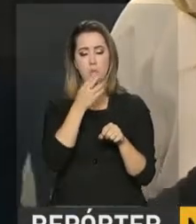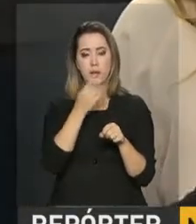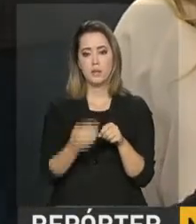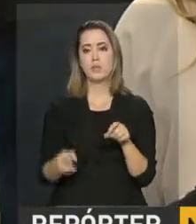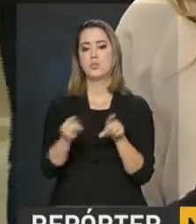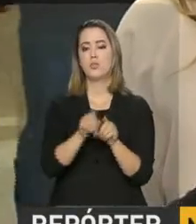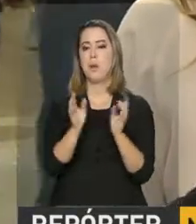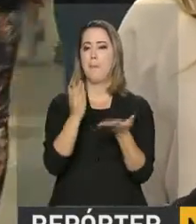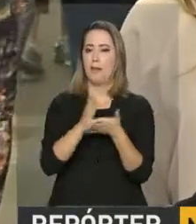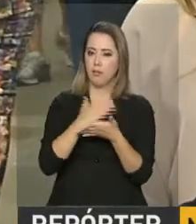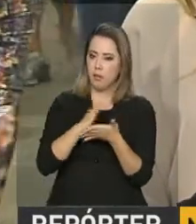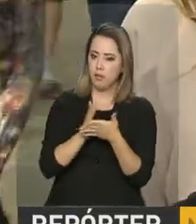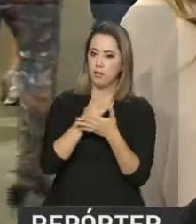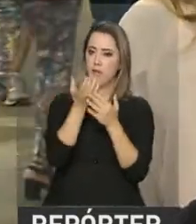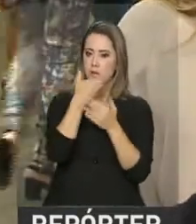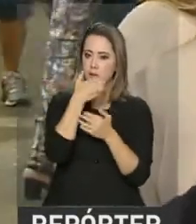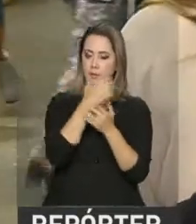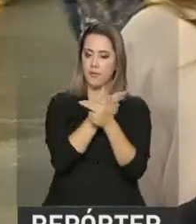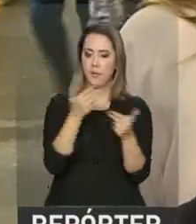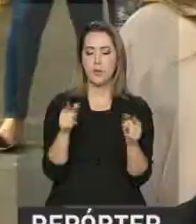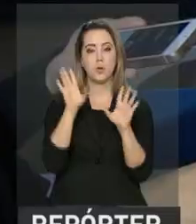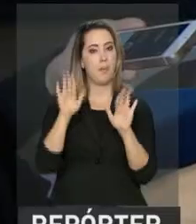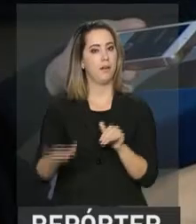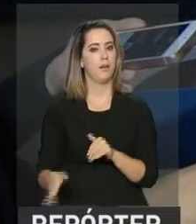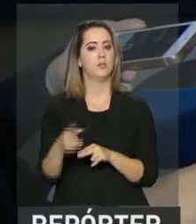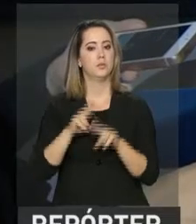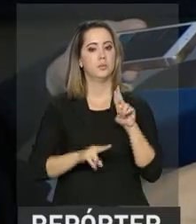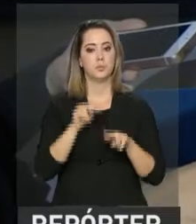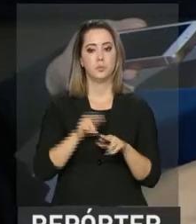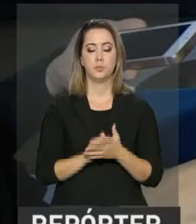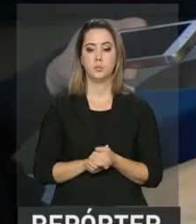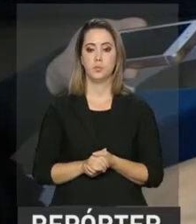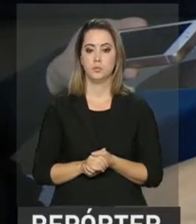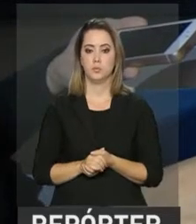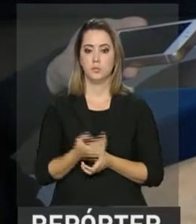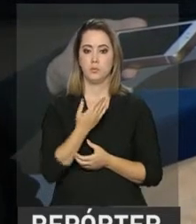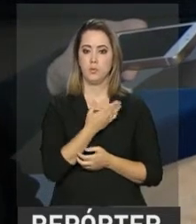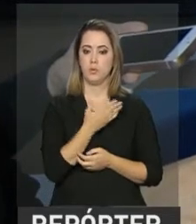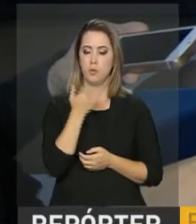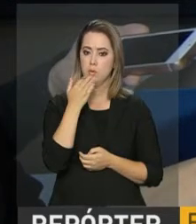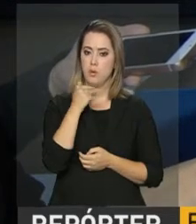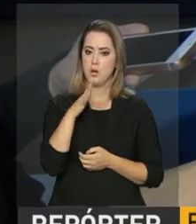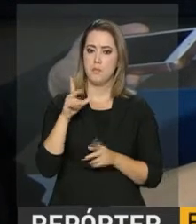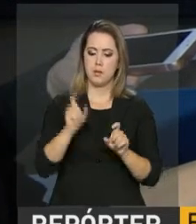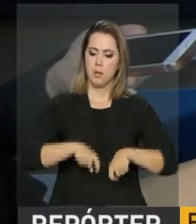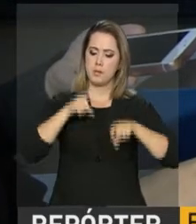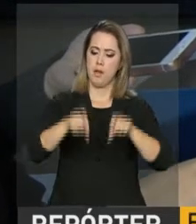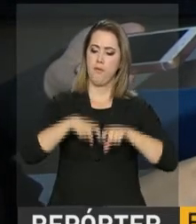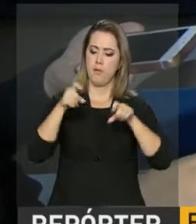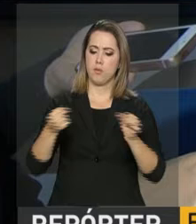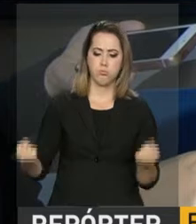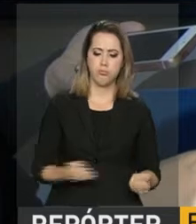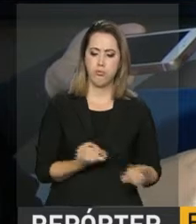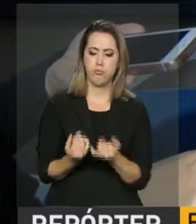são exemplos dos alimentos que ficaram mais baratos em junho. No caso dos alimentos, a safra recorde que o Brasil vai